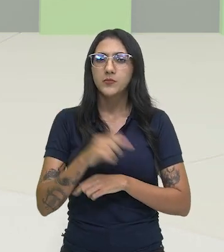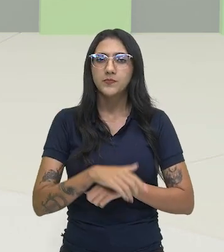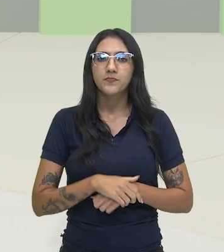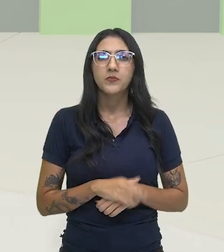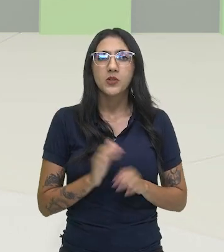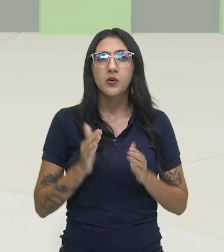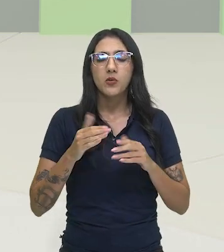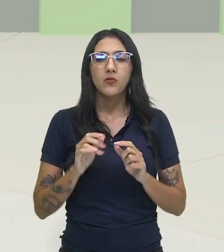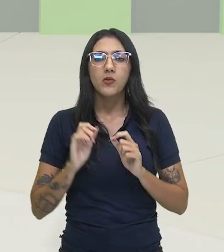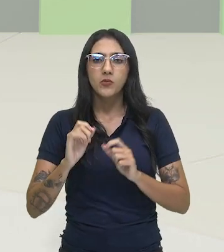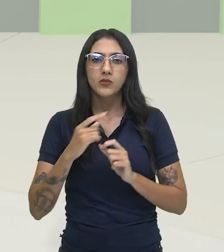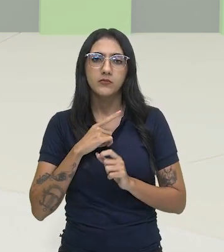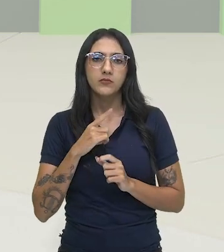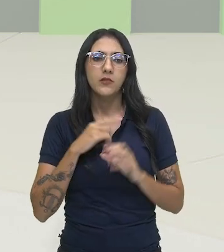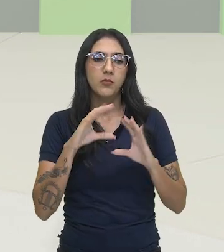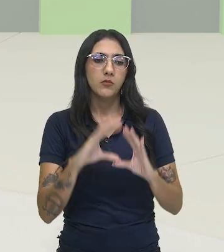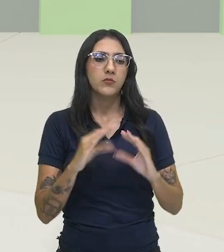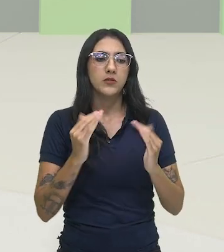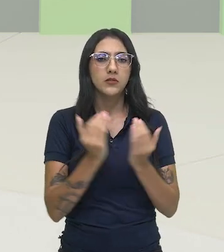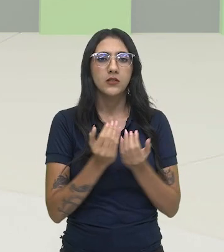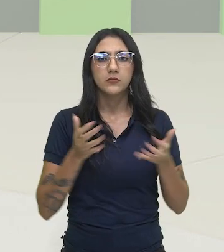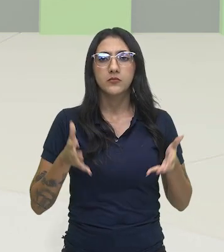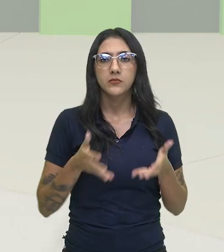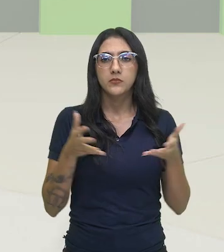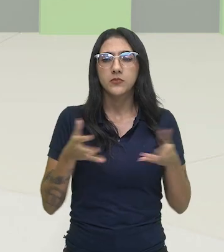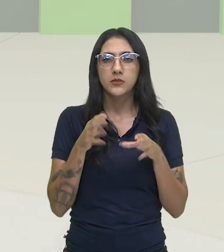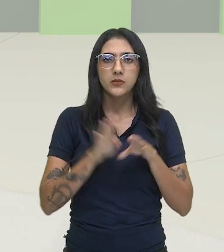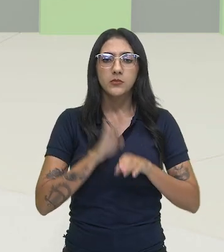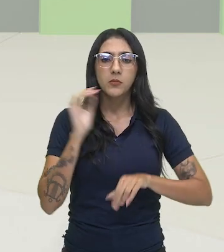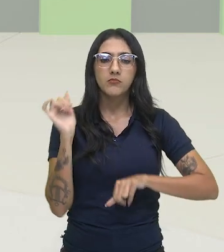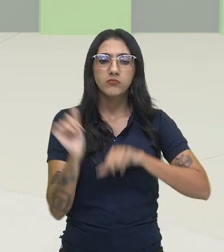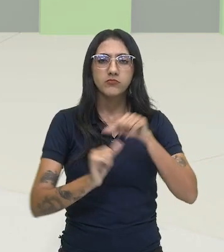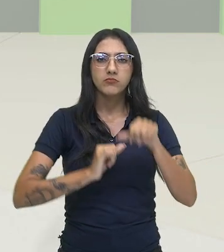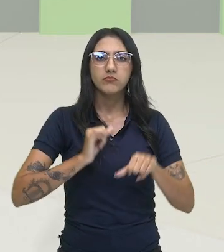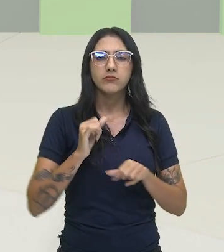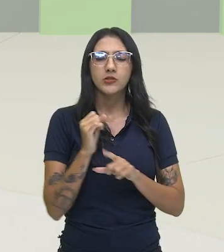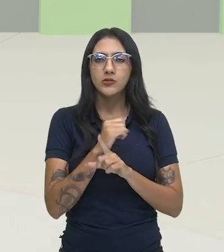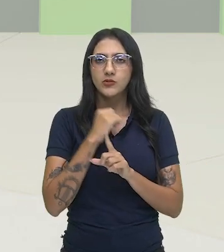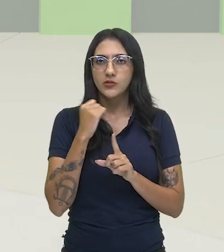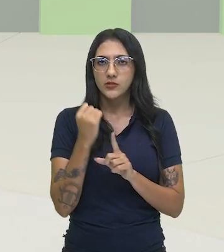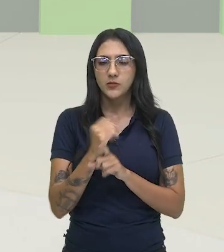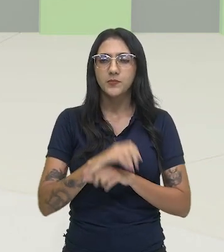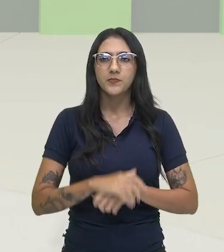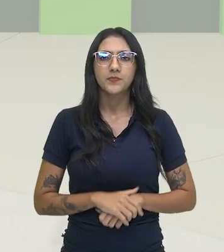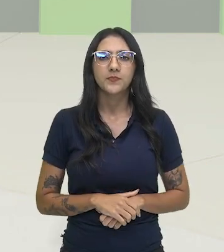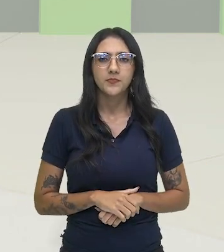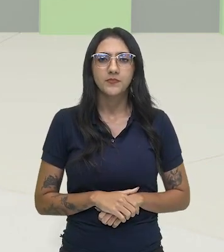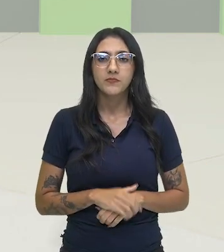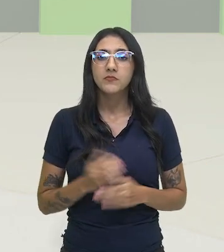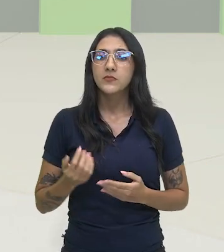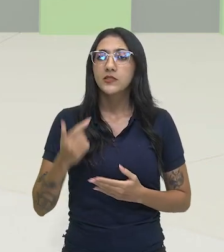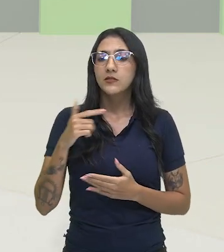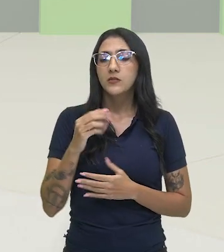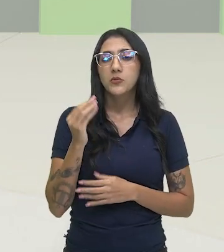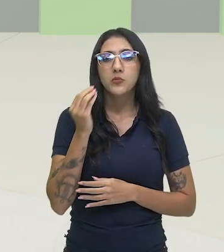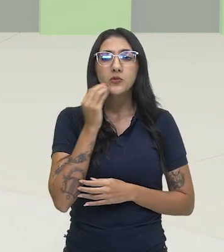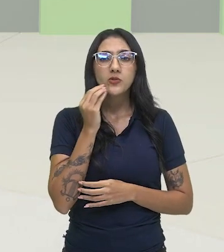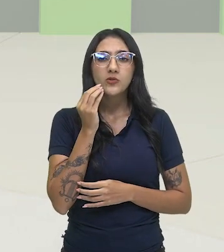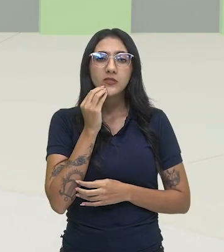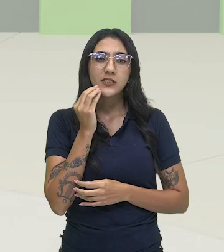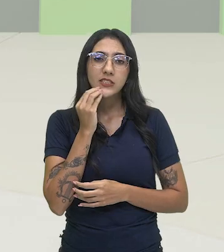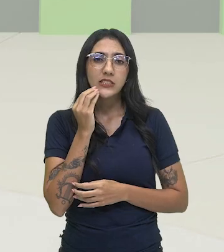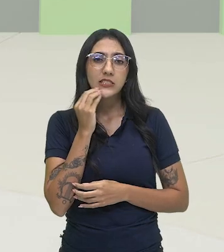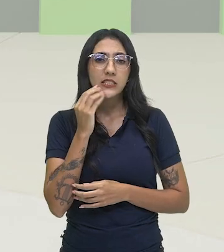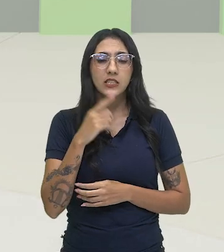prol das comunidades e da transformação social. Então, é a oportunidade de dar